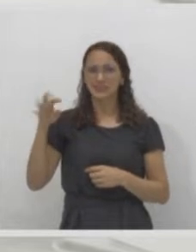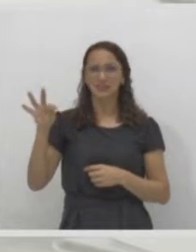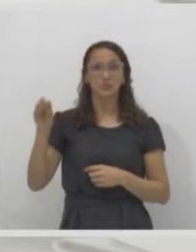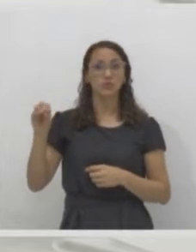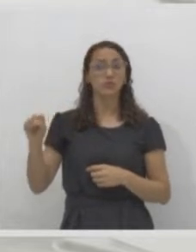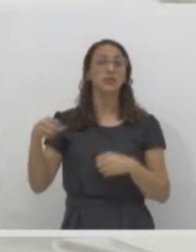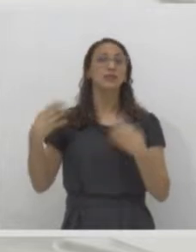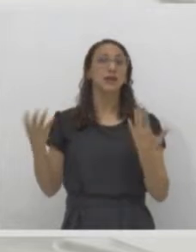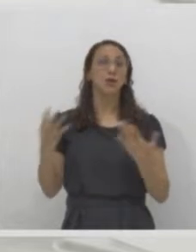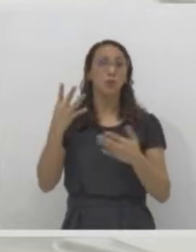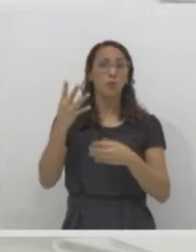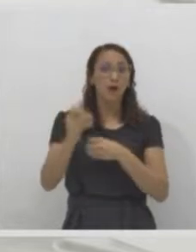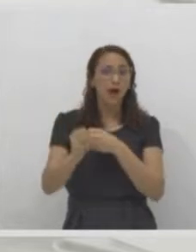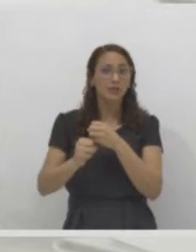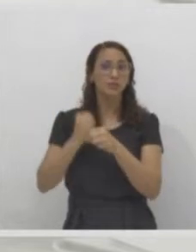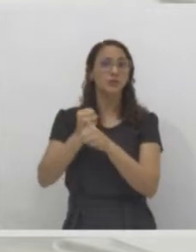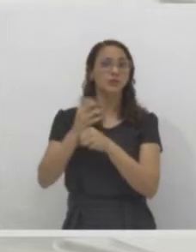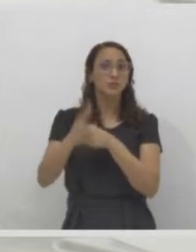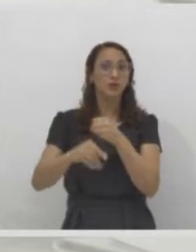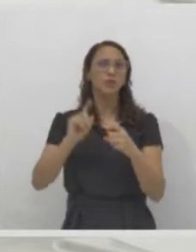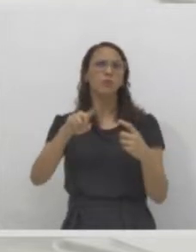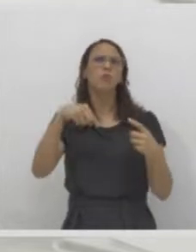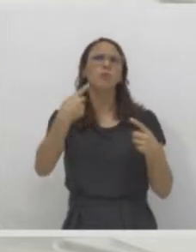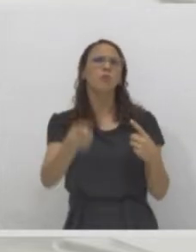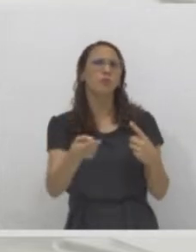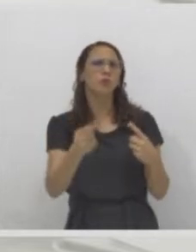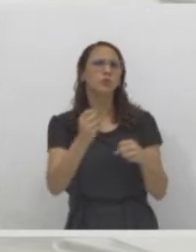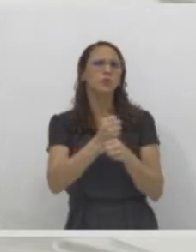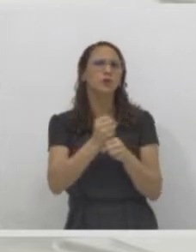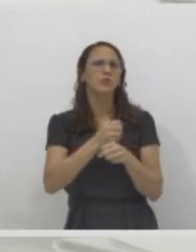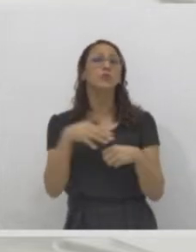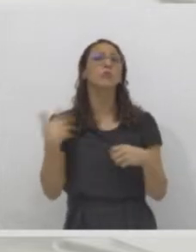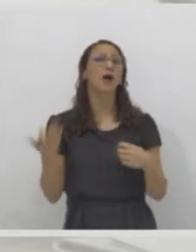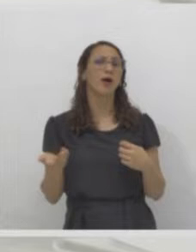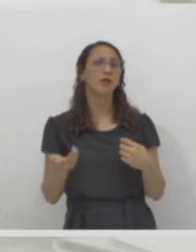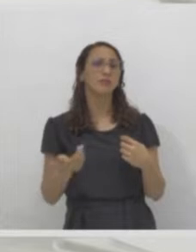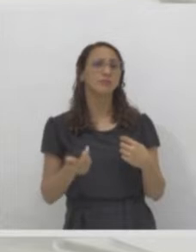de 2016, qual foi o próximo ano? Vamos marcar aí.